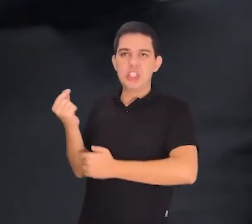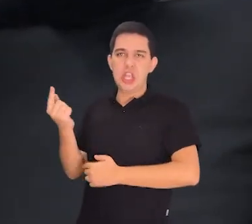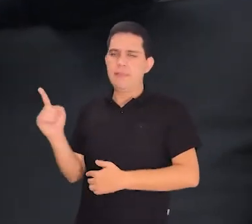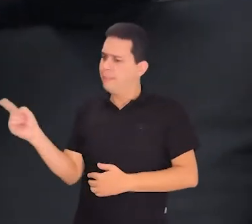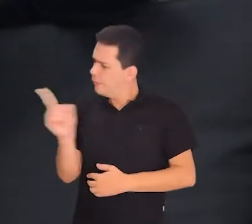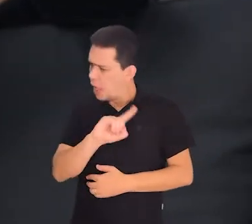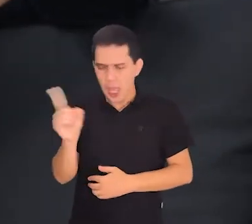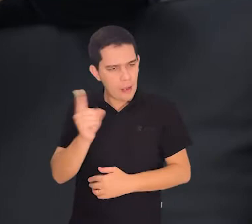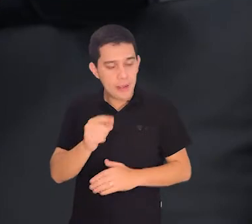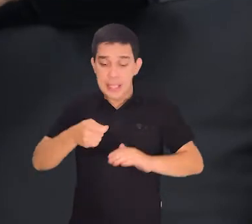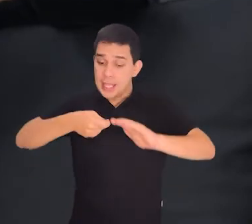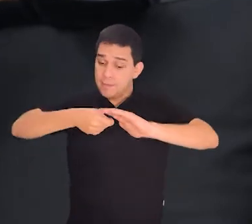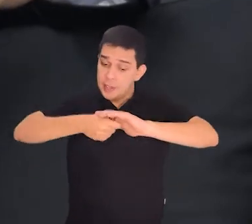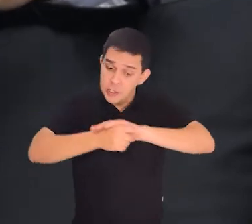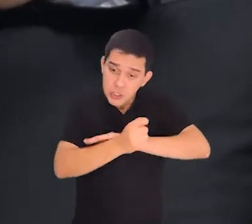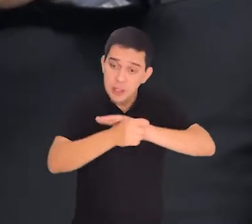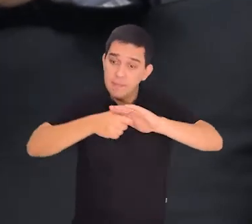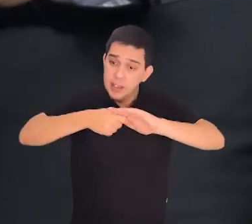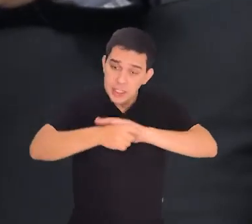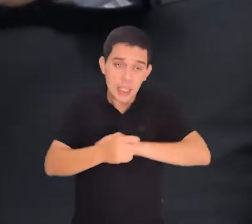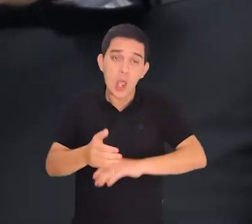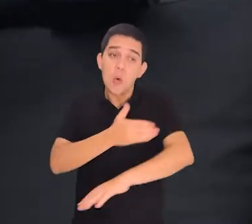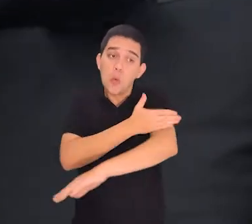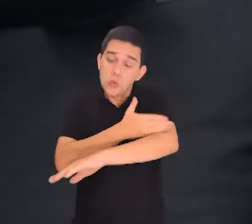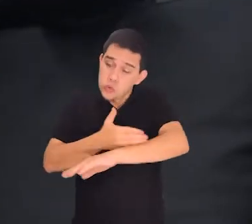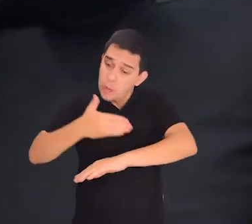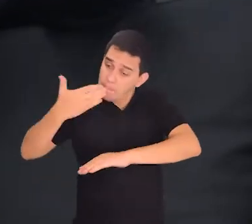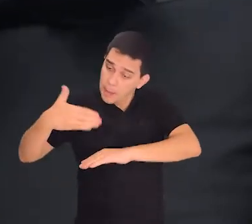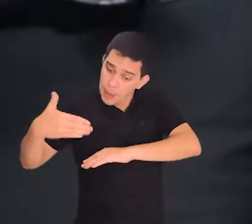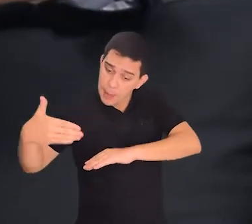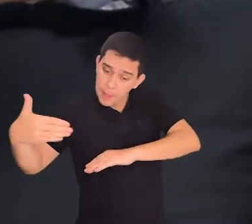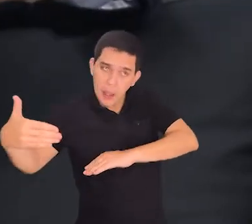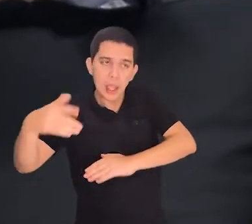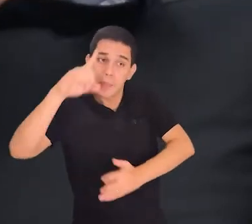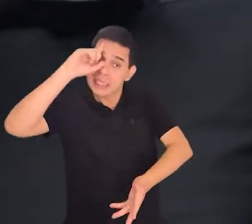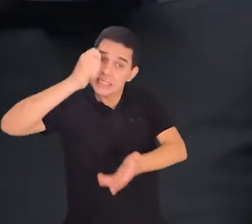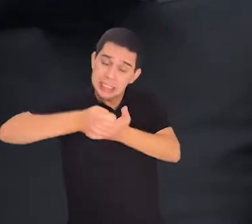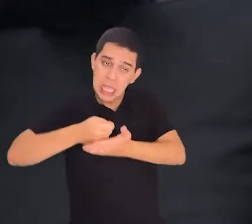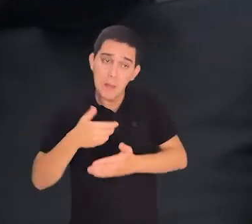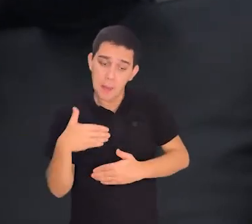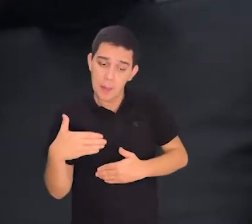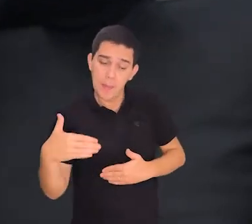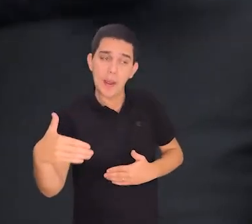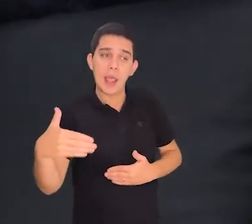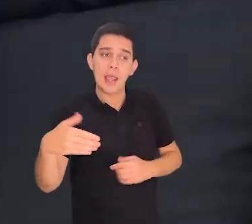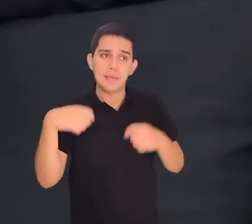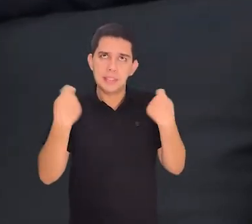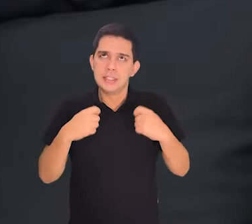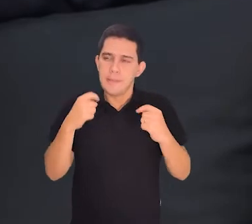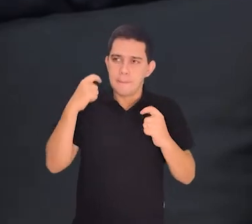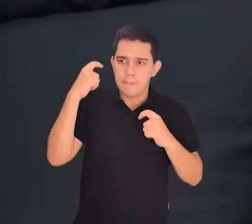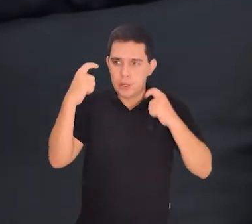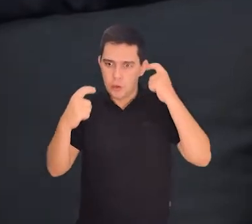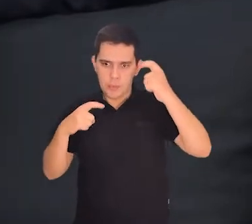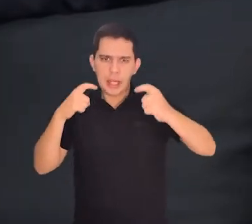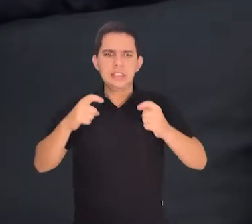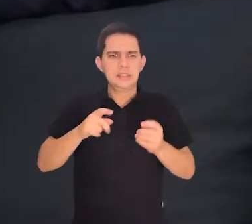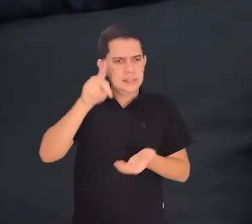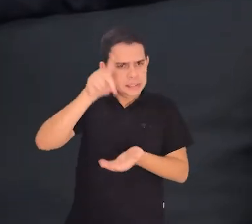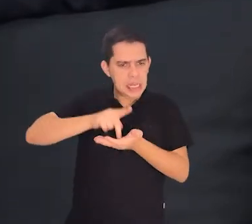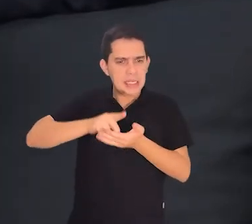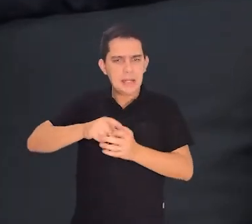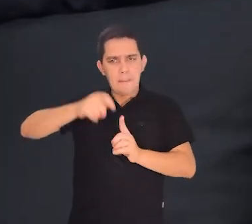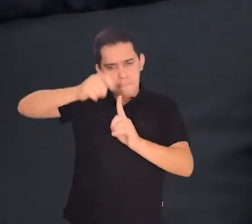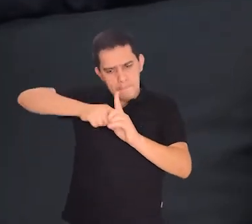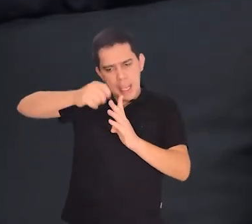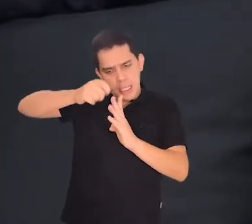verdade, o investir é um ato de comportamento, é uma ação. É algo que você tem que se preocupar intencionalmente todos os